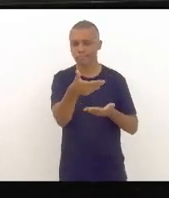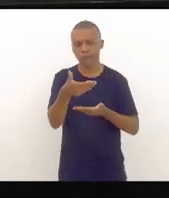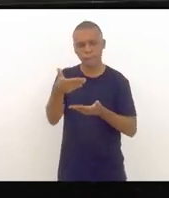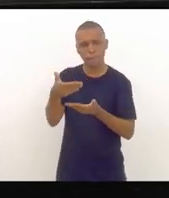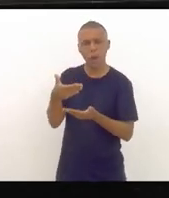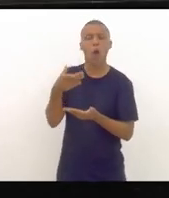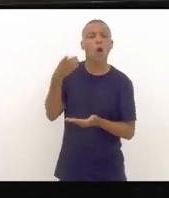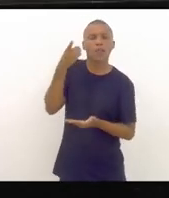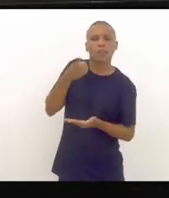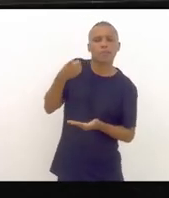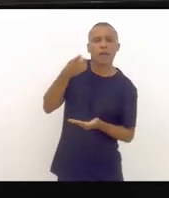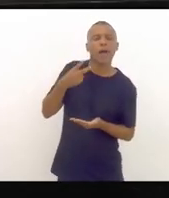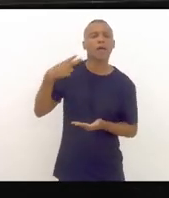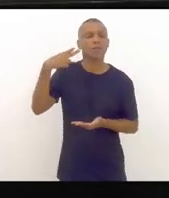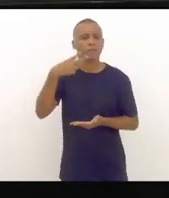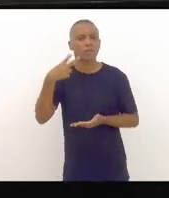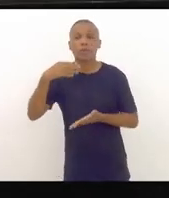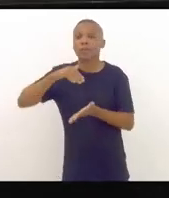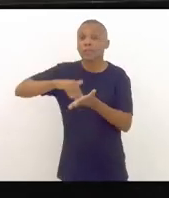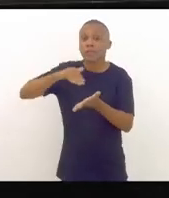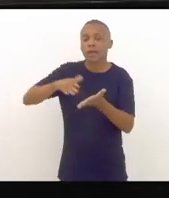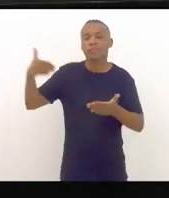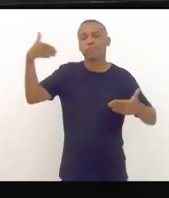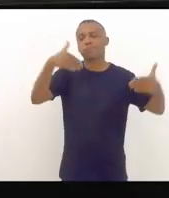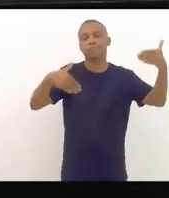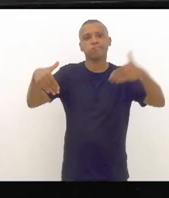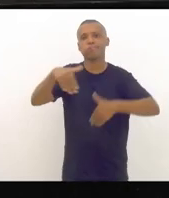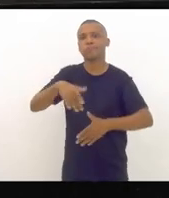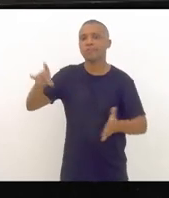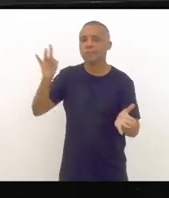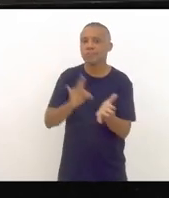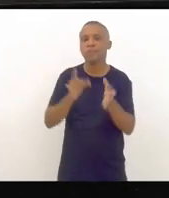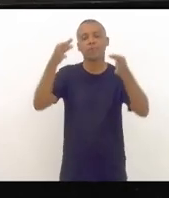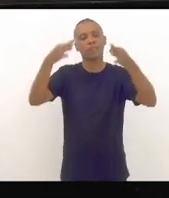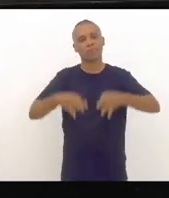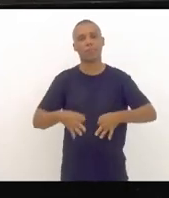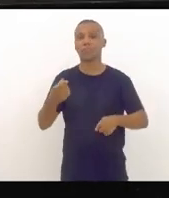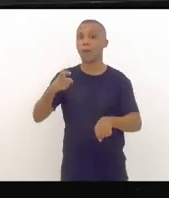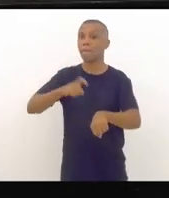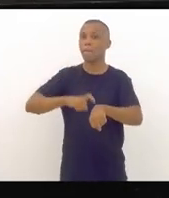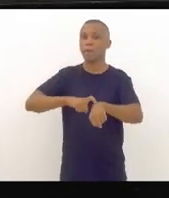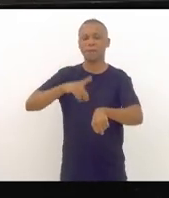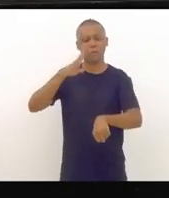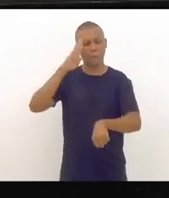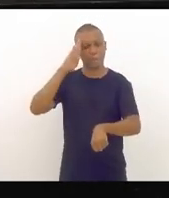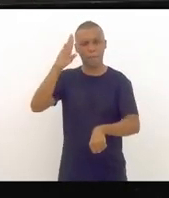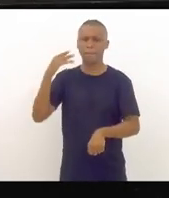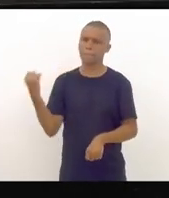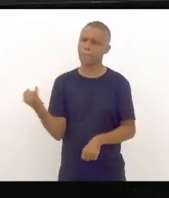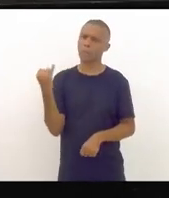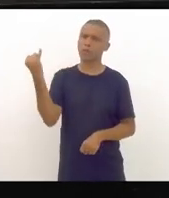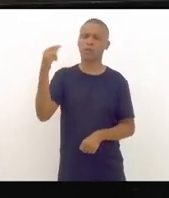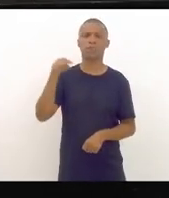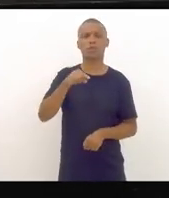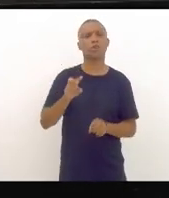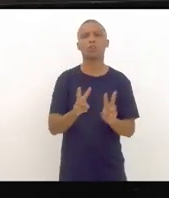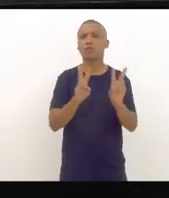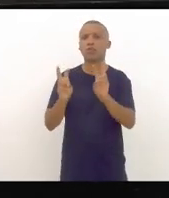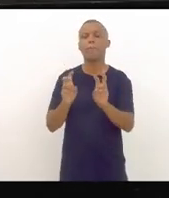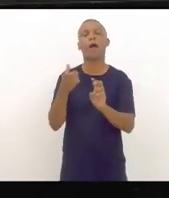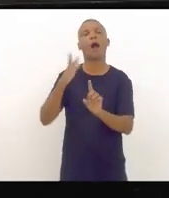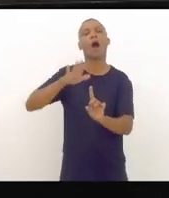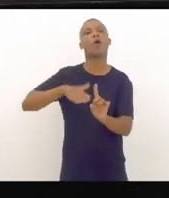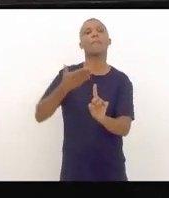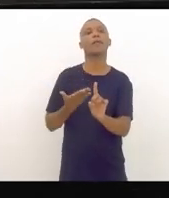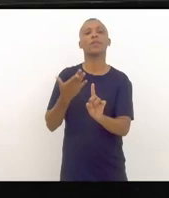vereadores, secretários, e de coração, esse é um momento, um dos grandes momentos em relação às homenagens